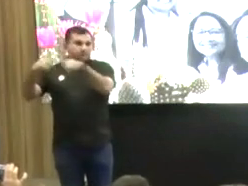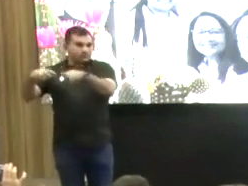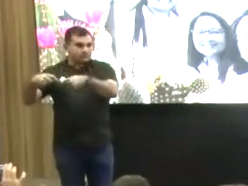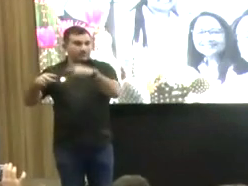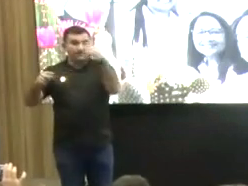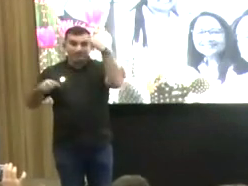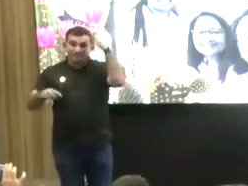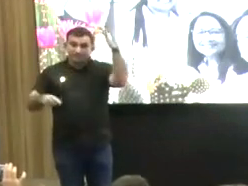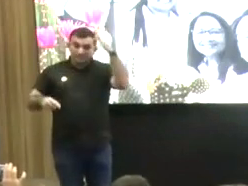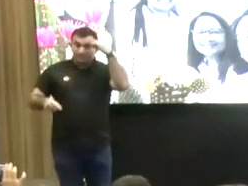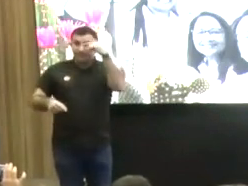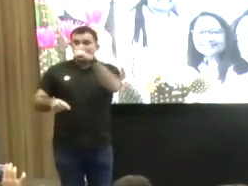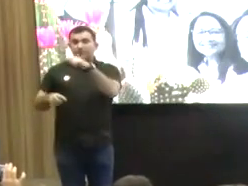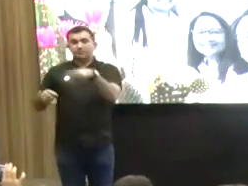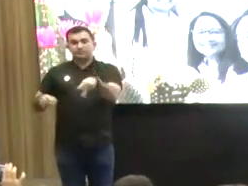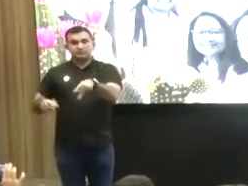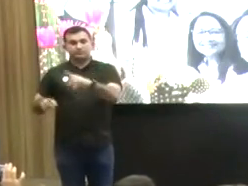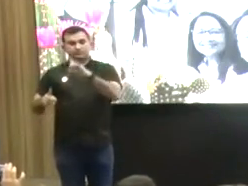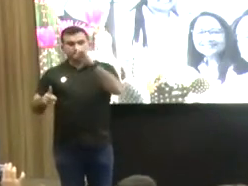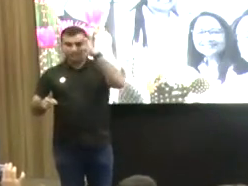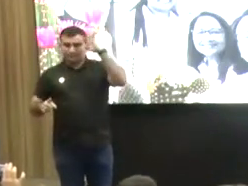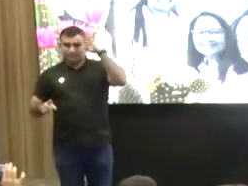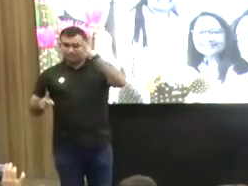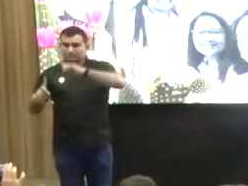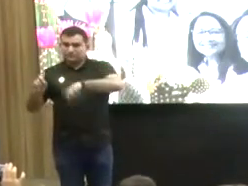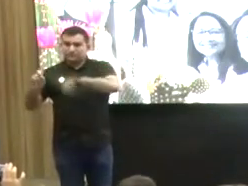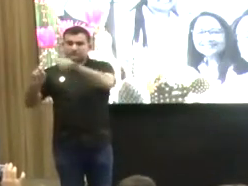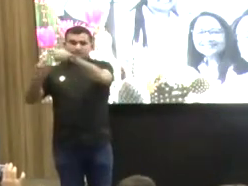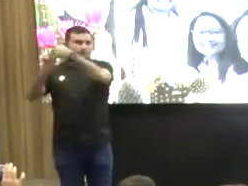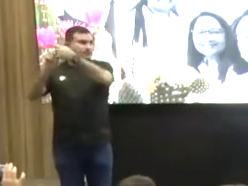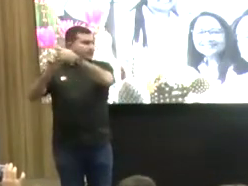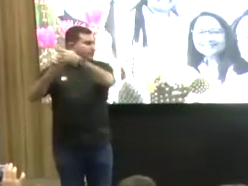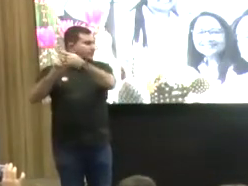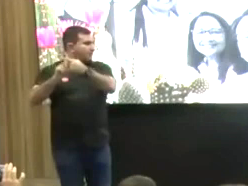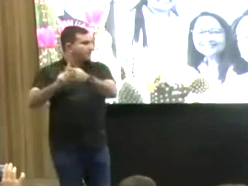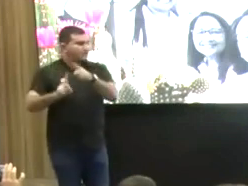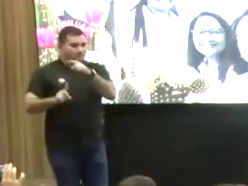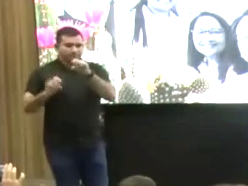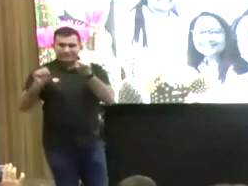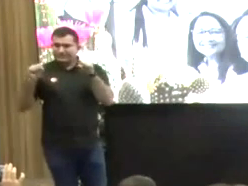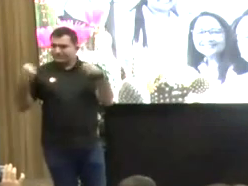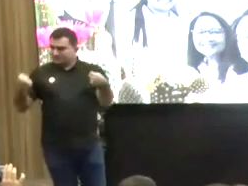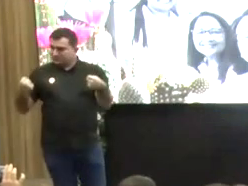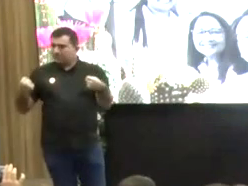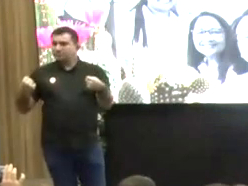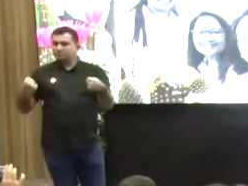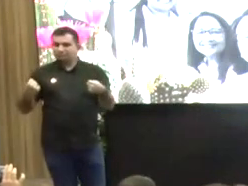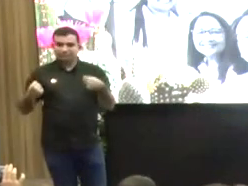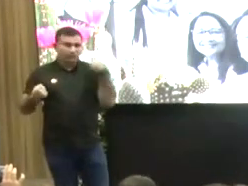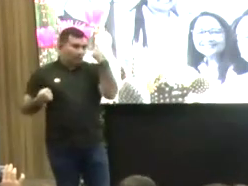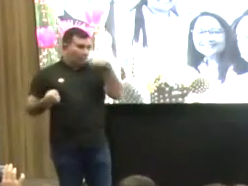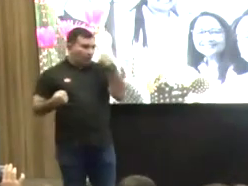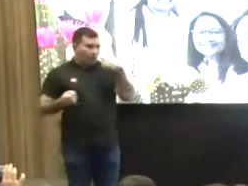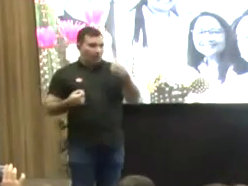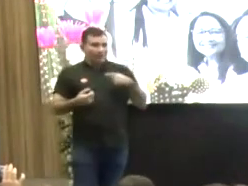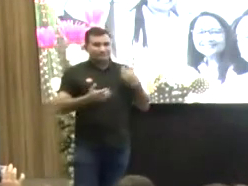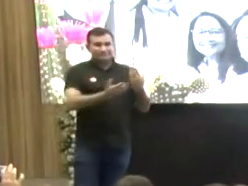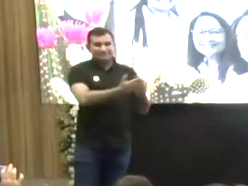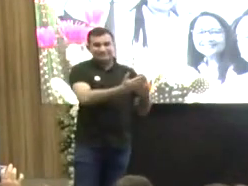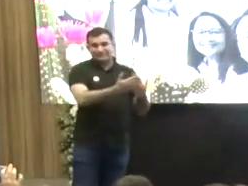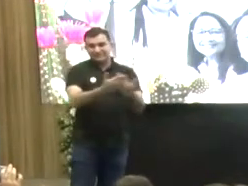pensar o professor do ensino médio, de sociologia, que tem uma hora de aula e que ele tem que se virar para se deslocar de uma escola para